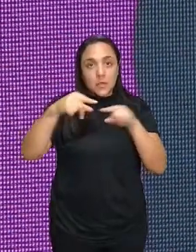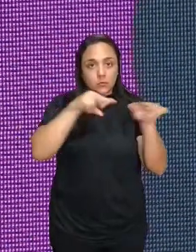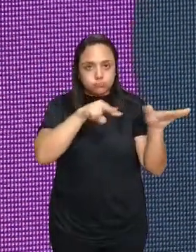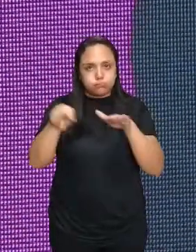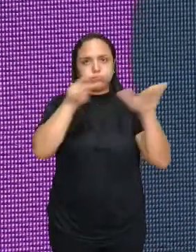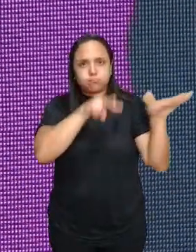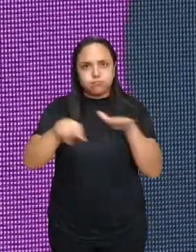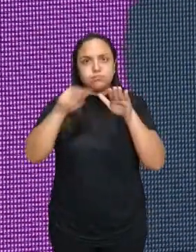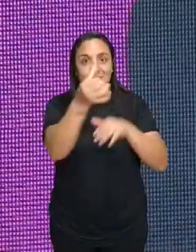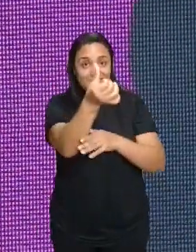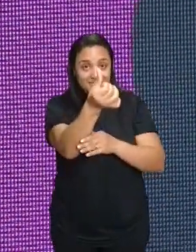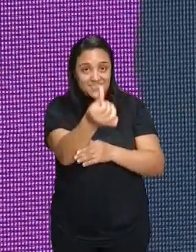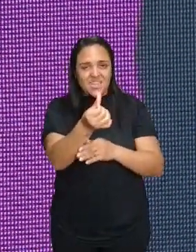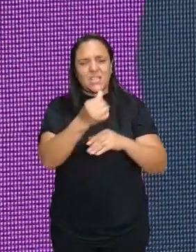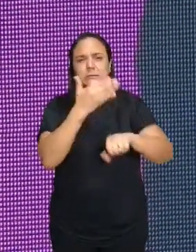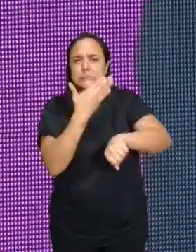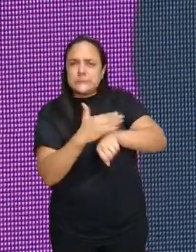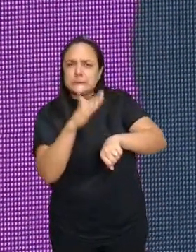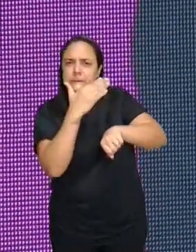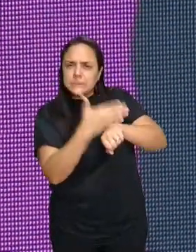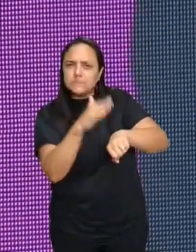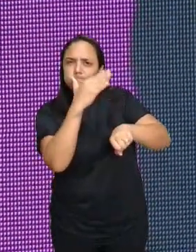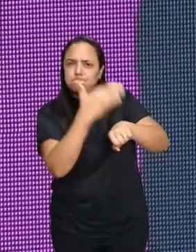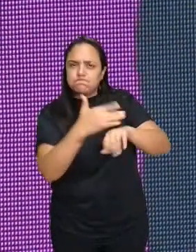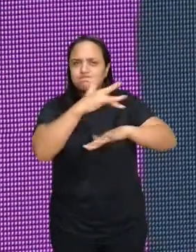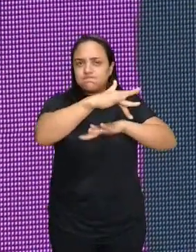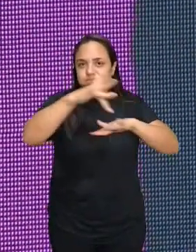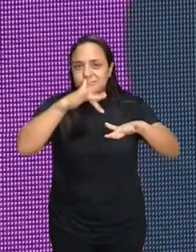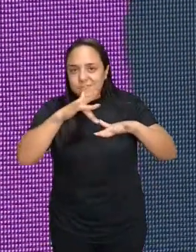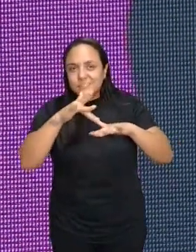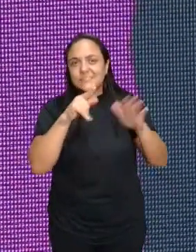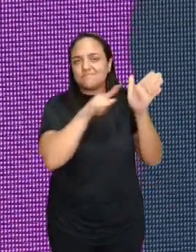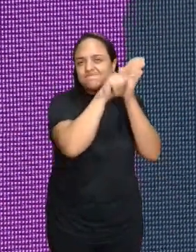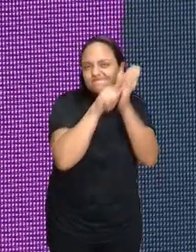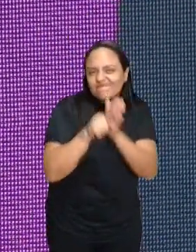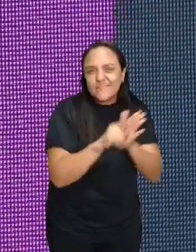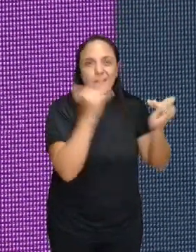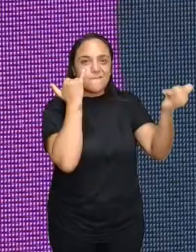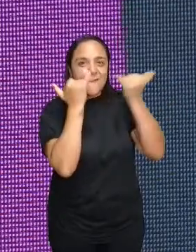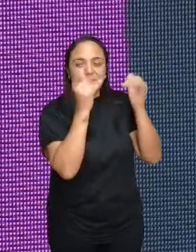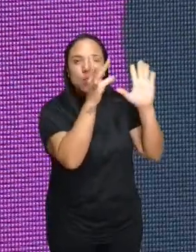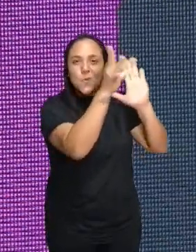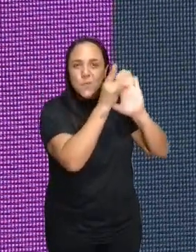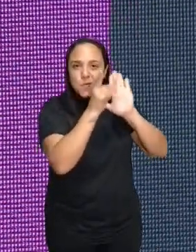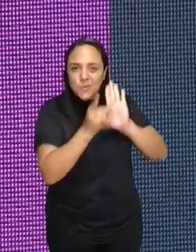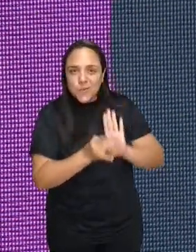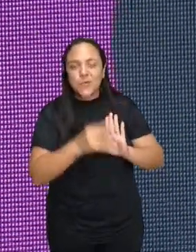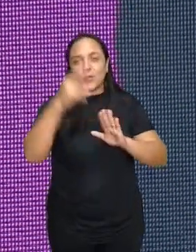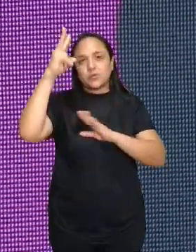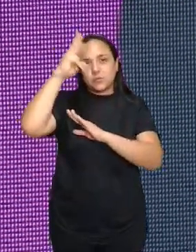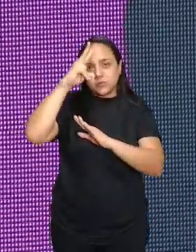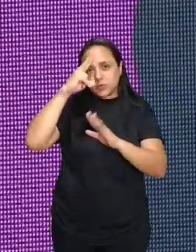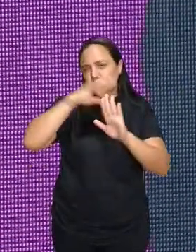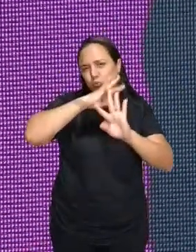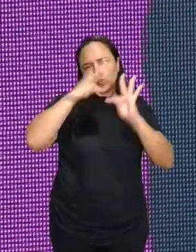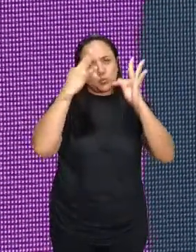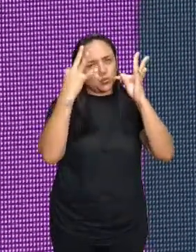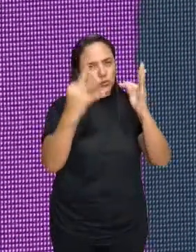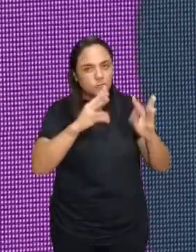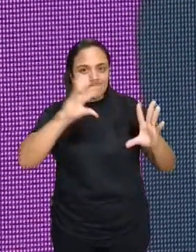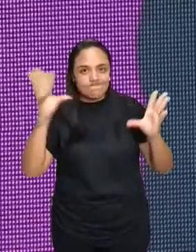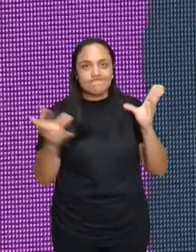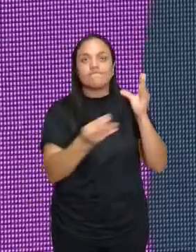treinamento, de qualificação de redes sociais, checagem de informação, contagem de história e todos os assuntos que são super